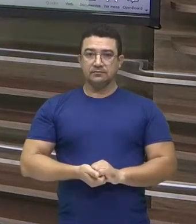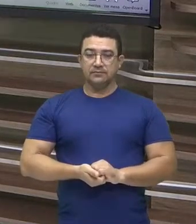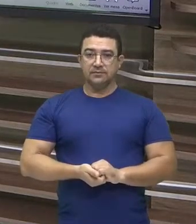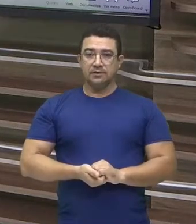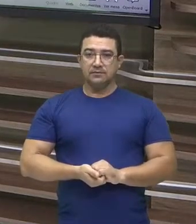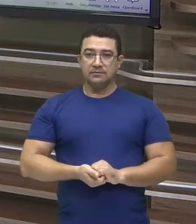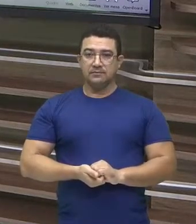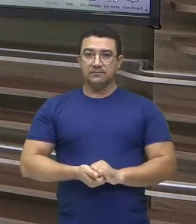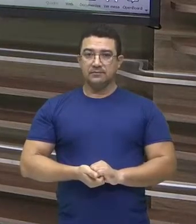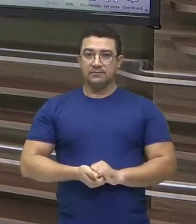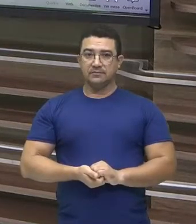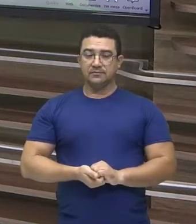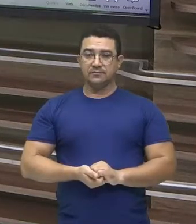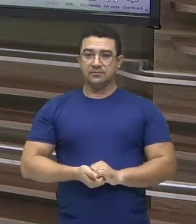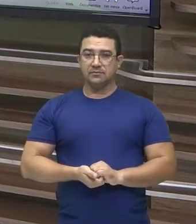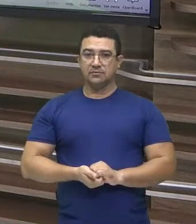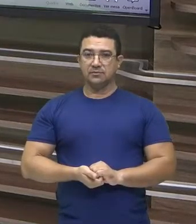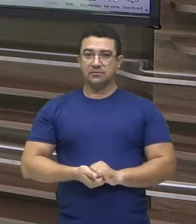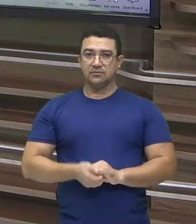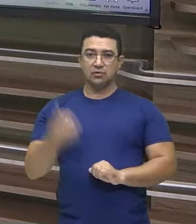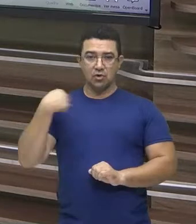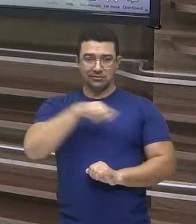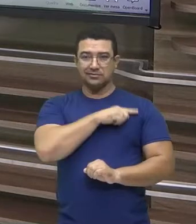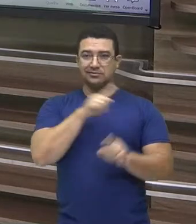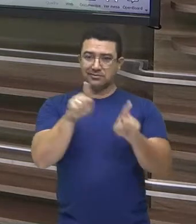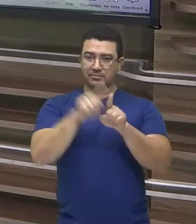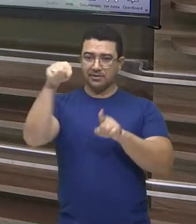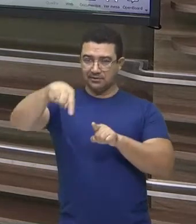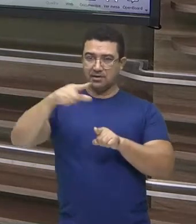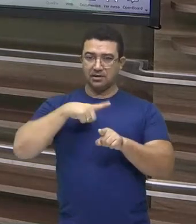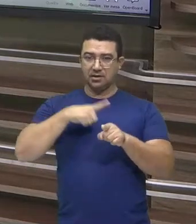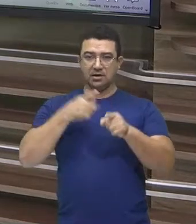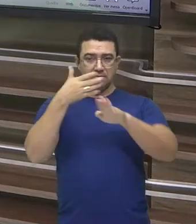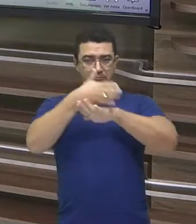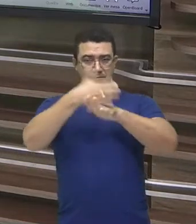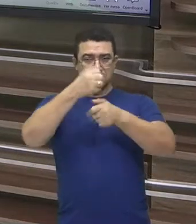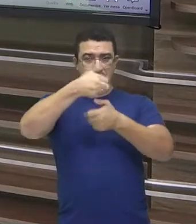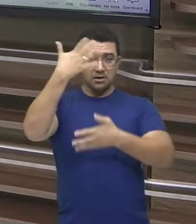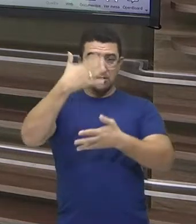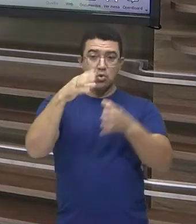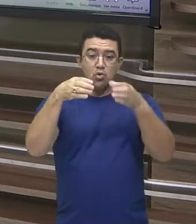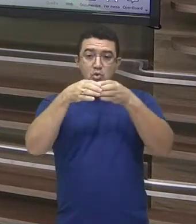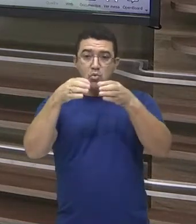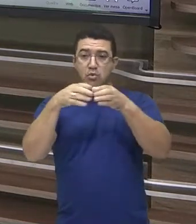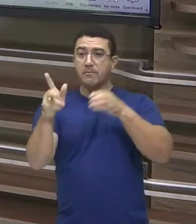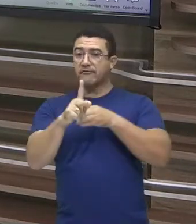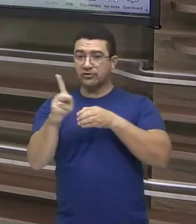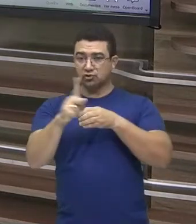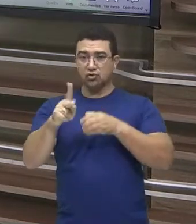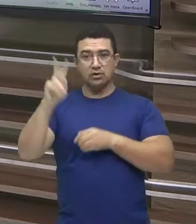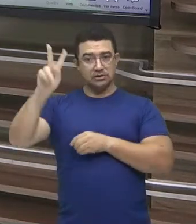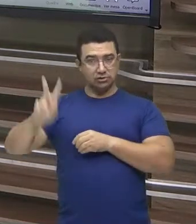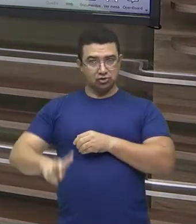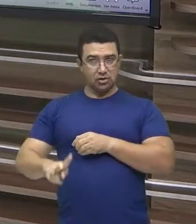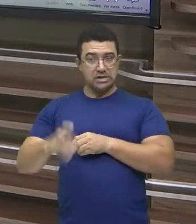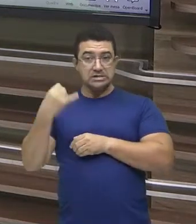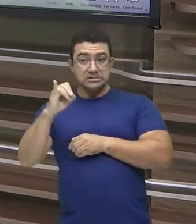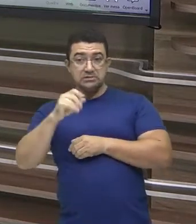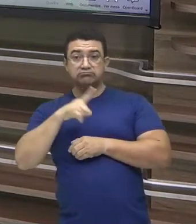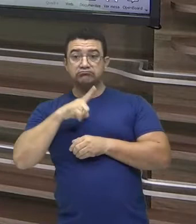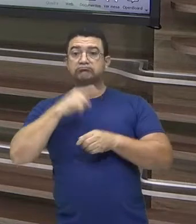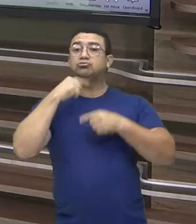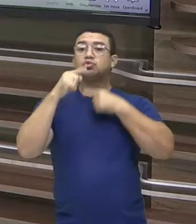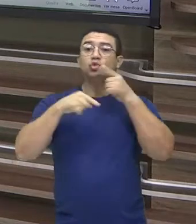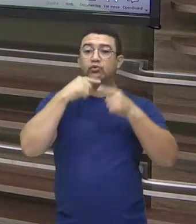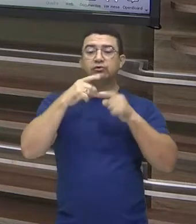Lembrando que a gente tem de plantão professores de História que estão dispostos a sanar algum tipo de dúvida, caso haja, galerinha. Então